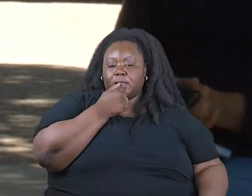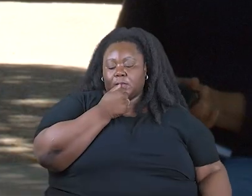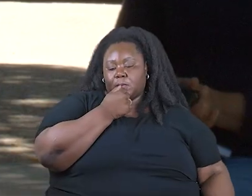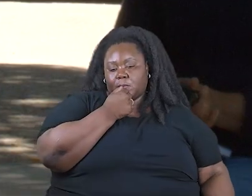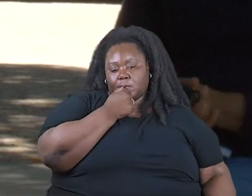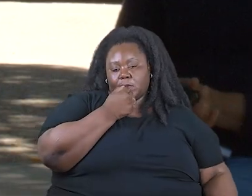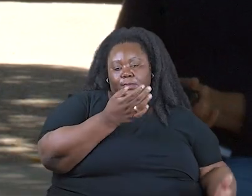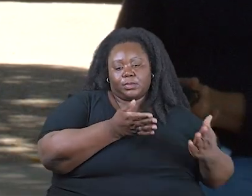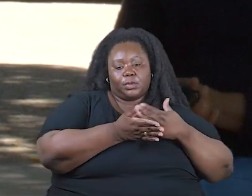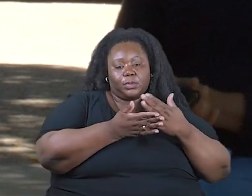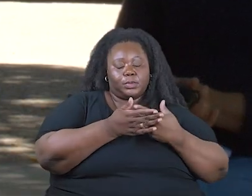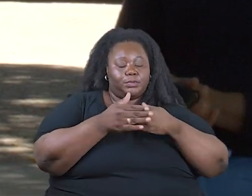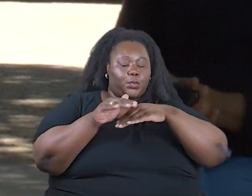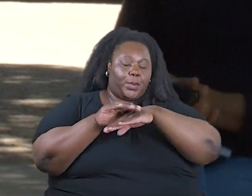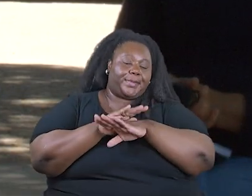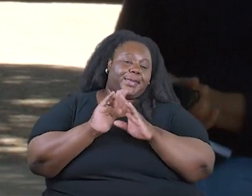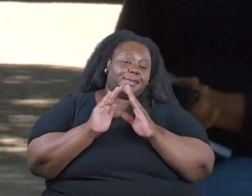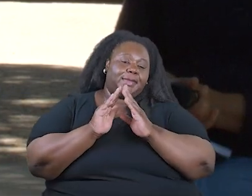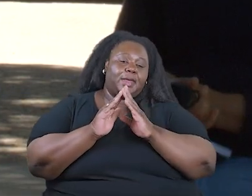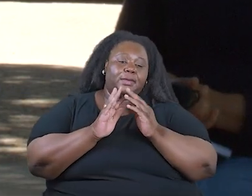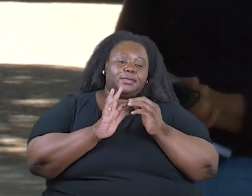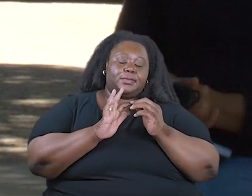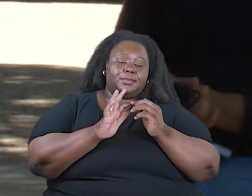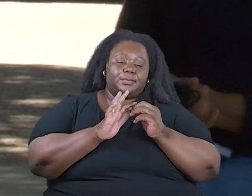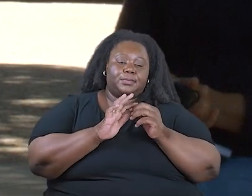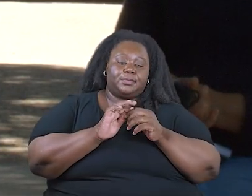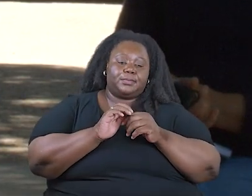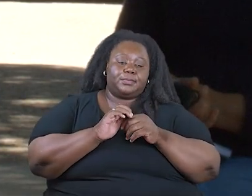monte de livro estocado em casa.